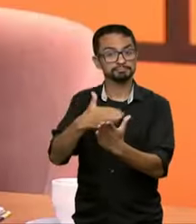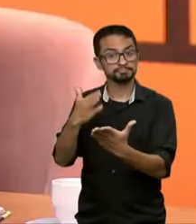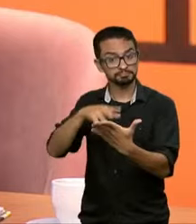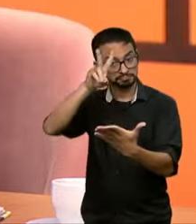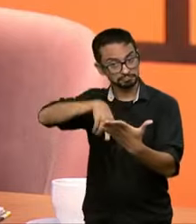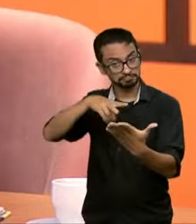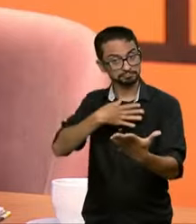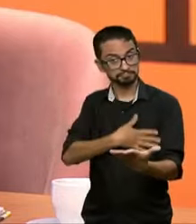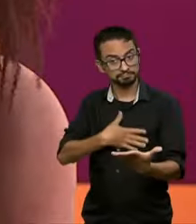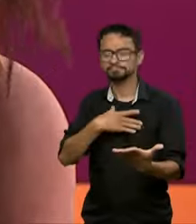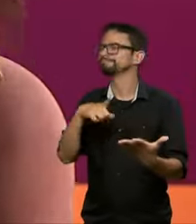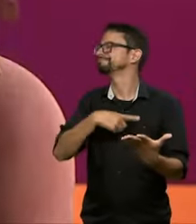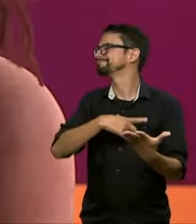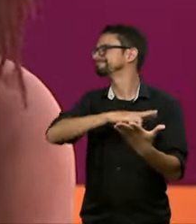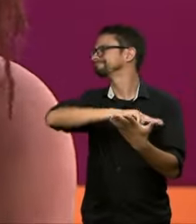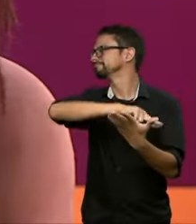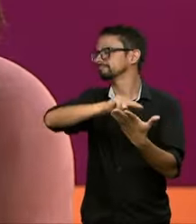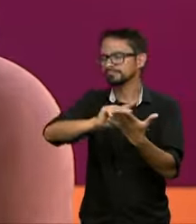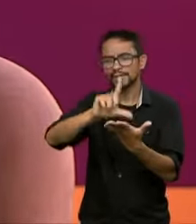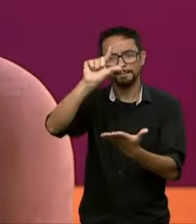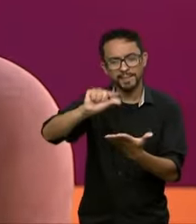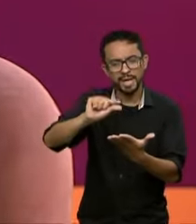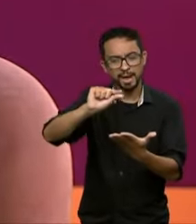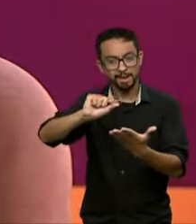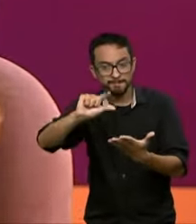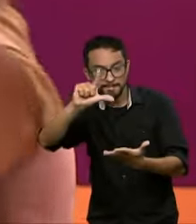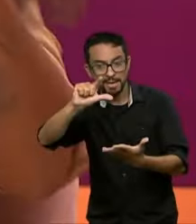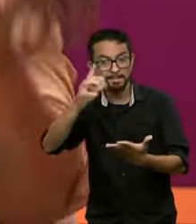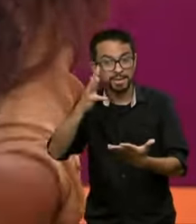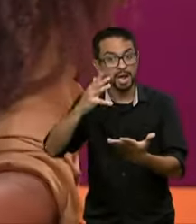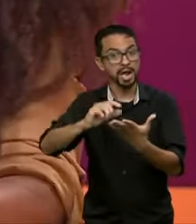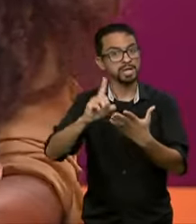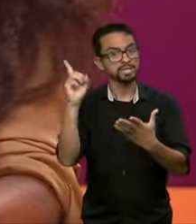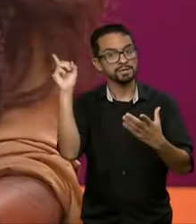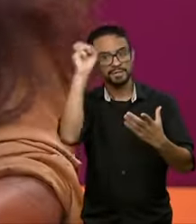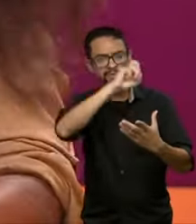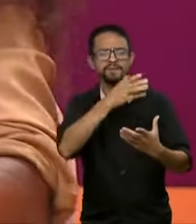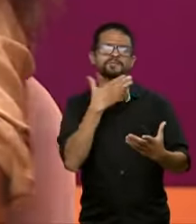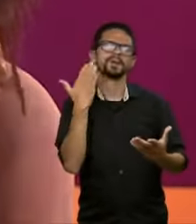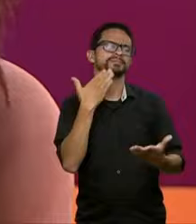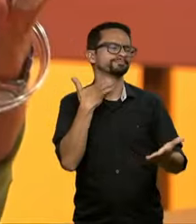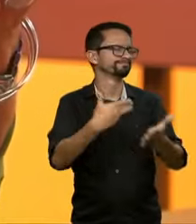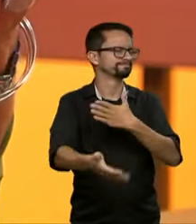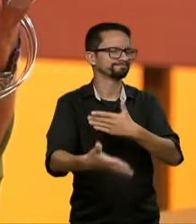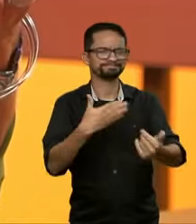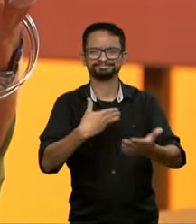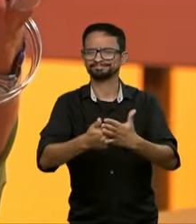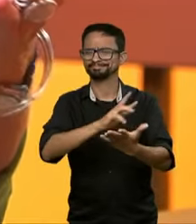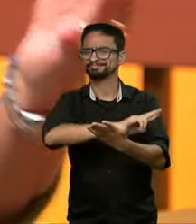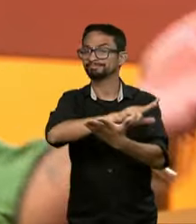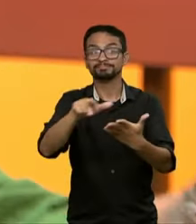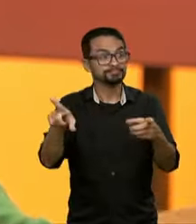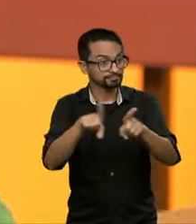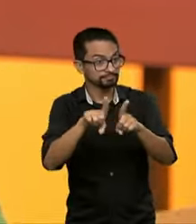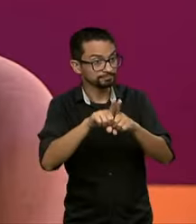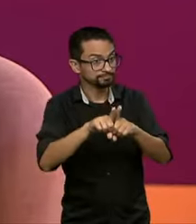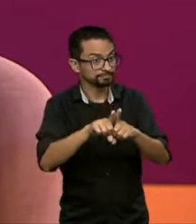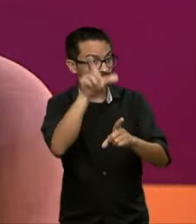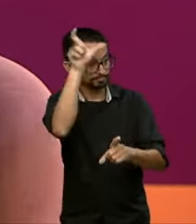gosta de ler, livro grande, livro pequeno, livro de difícil leitura, livro de fácil leitura. Tivemos um enredo de uma escola de samba. Exato. Agora.